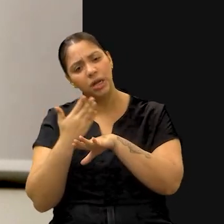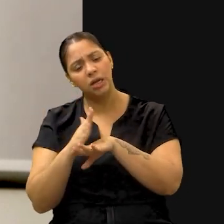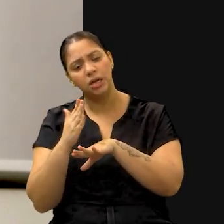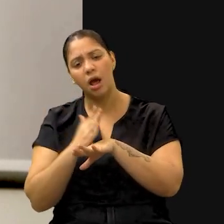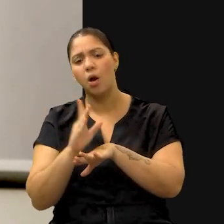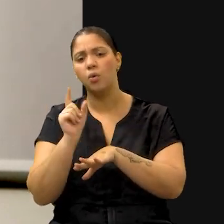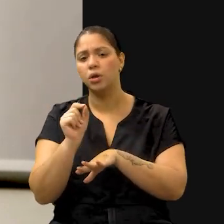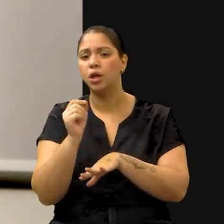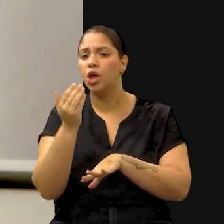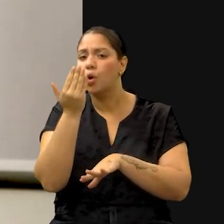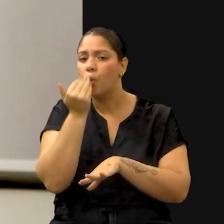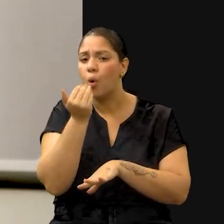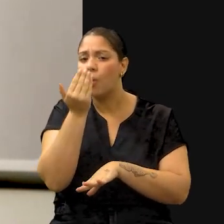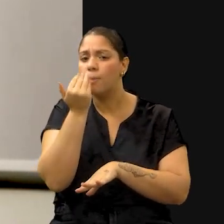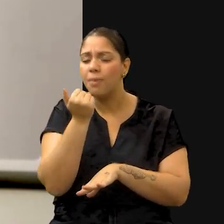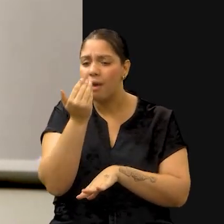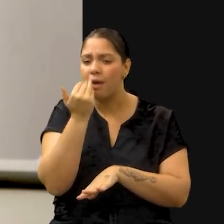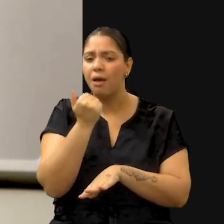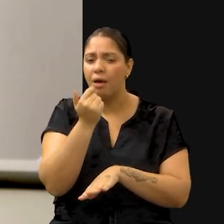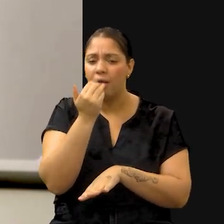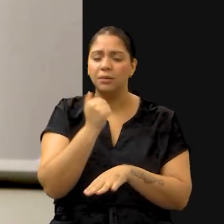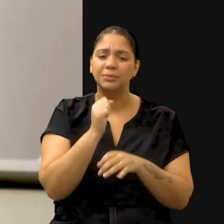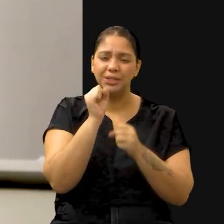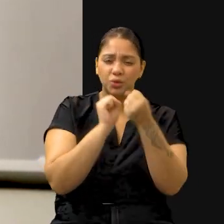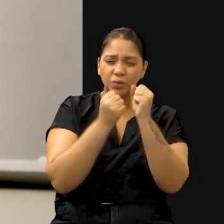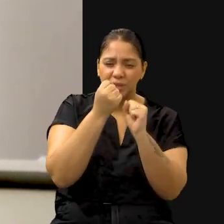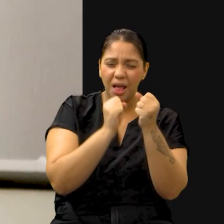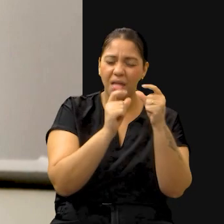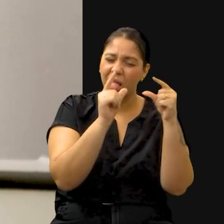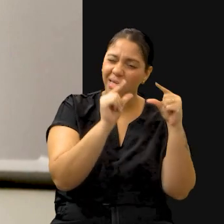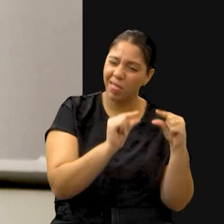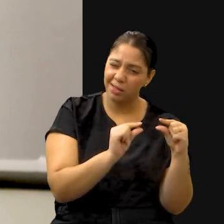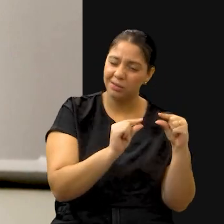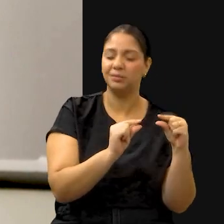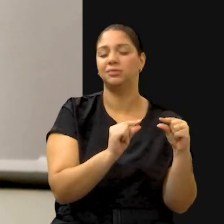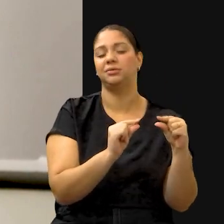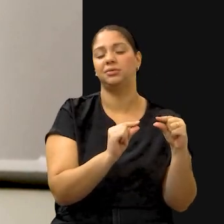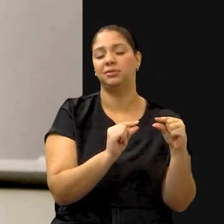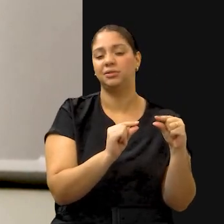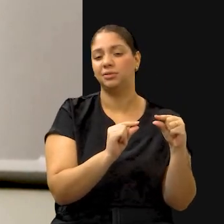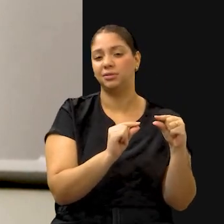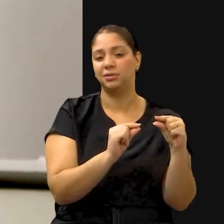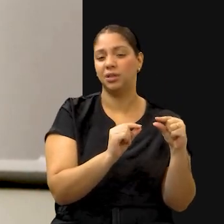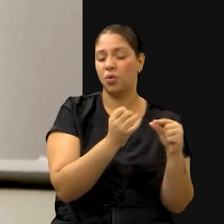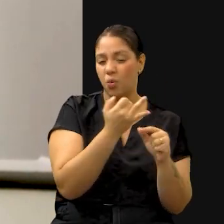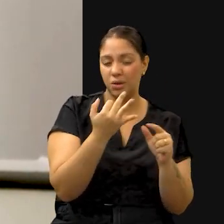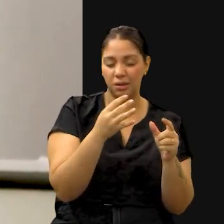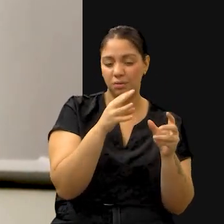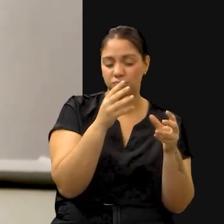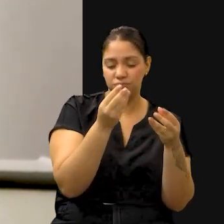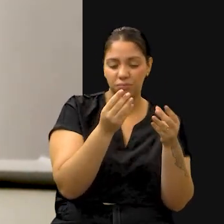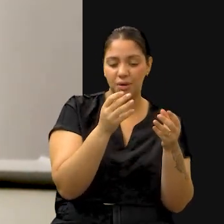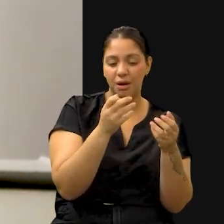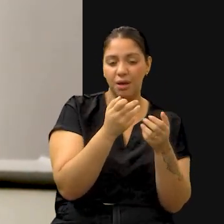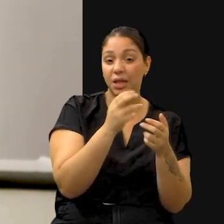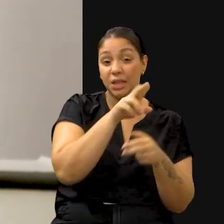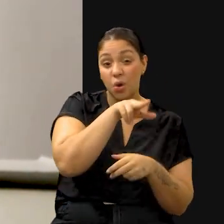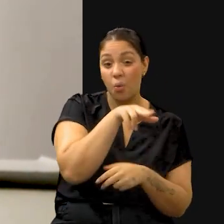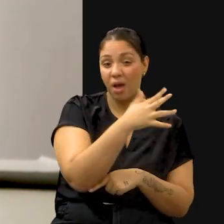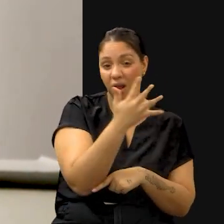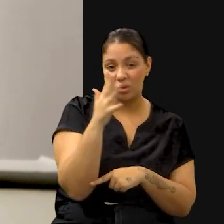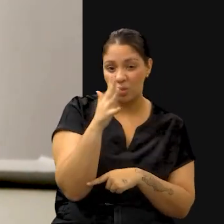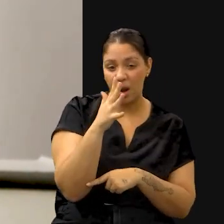coisas com que tem o menor número de condimentos, o menor número de conservantes, o menor número possível de substâncias que não